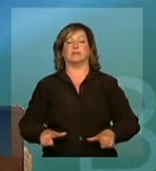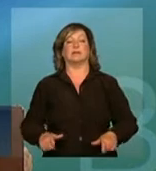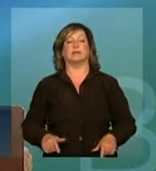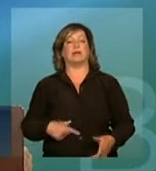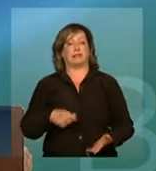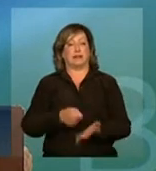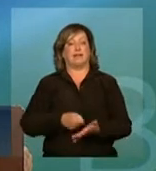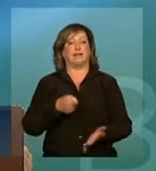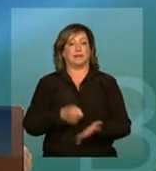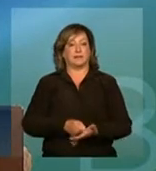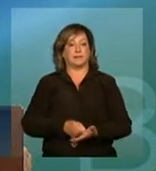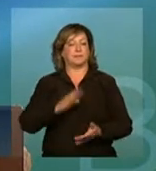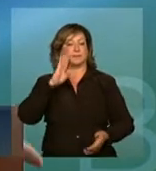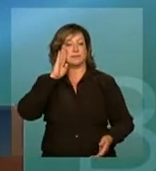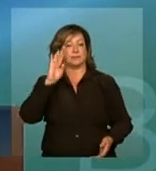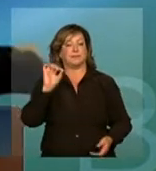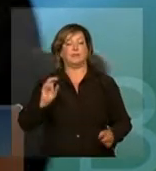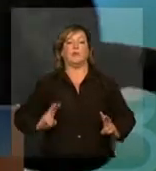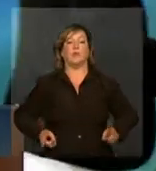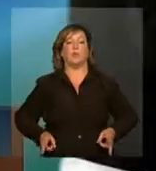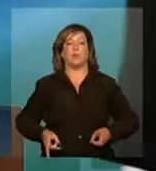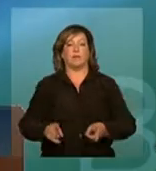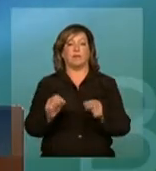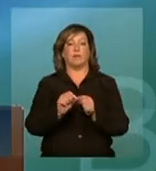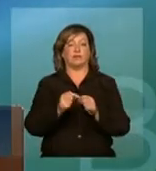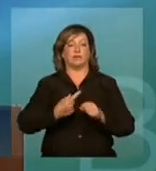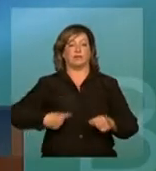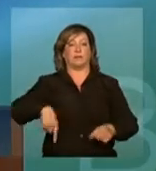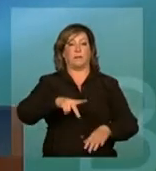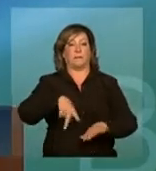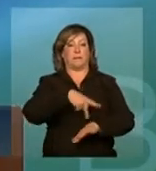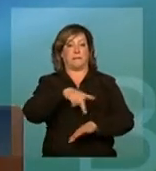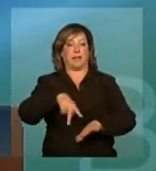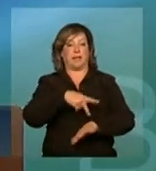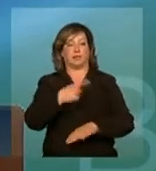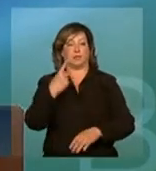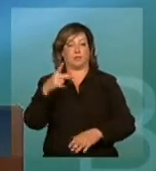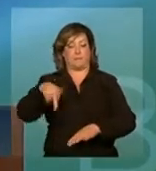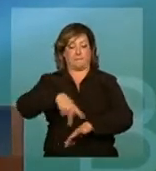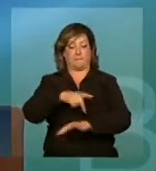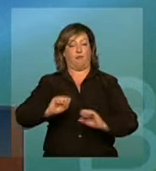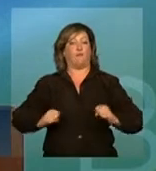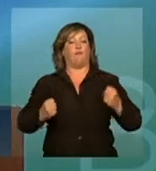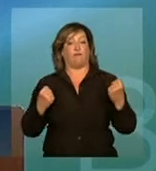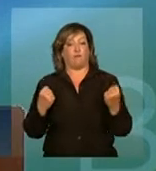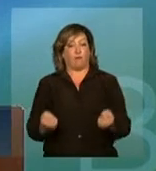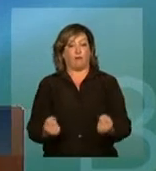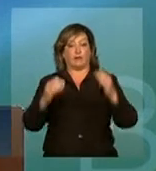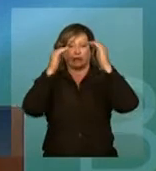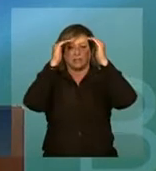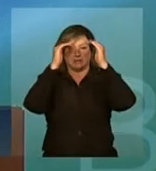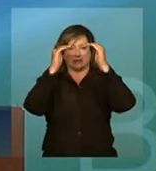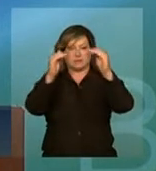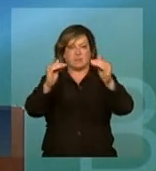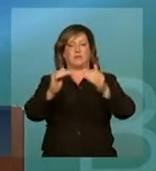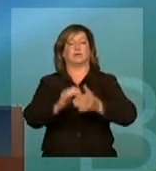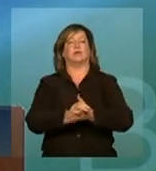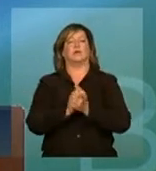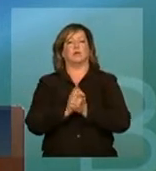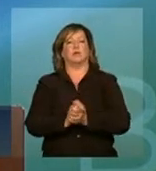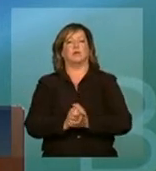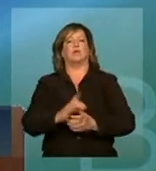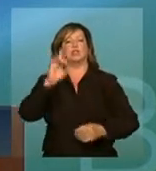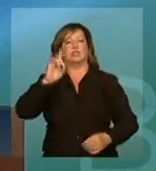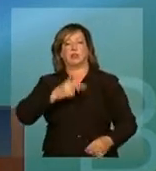dever indeclinável de continuar fazendo do nosso país uma nação fortalecida pelo respeito e o cumprimento aos